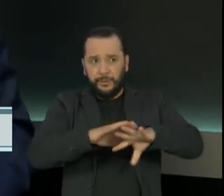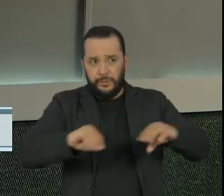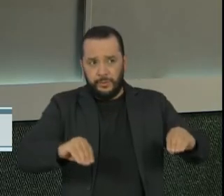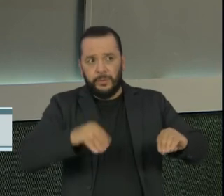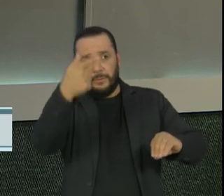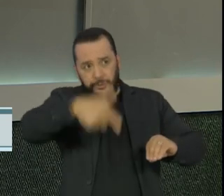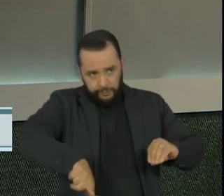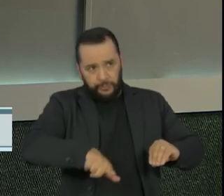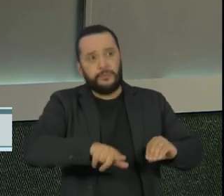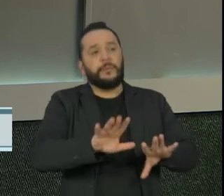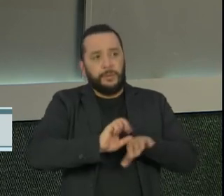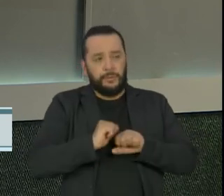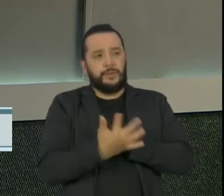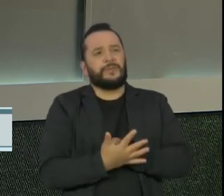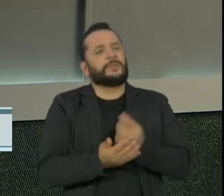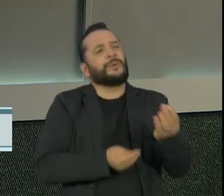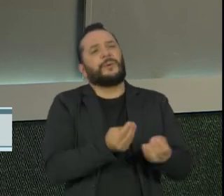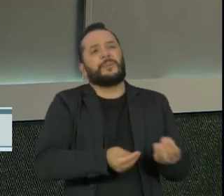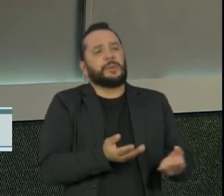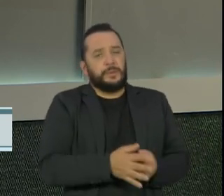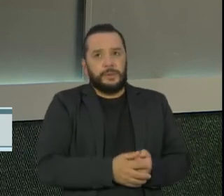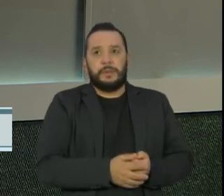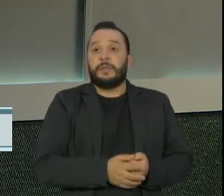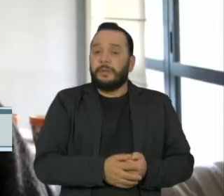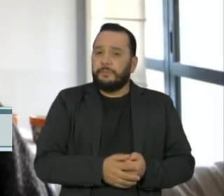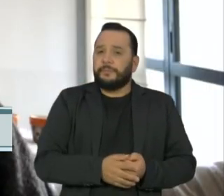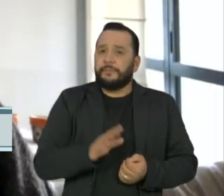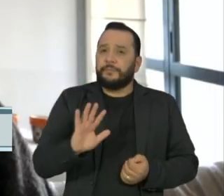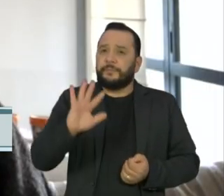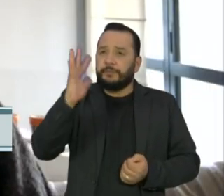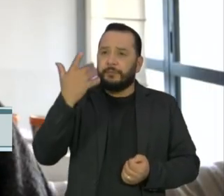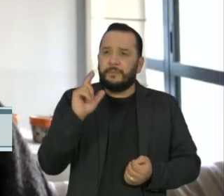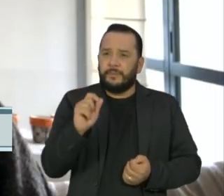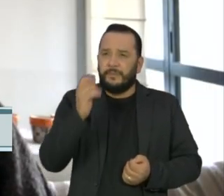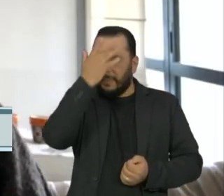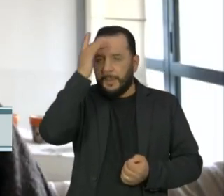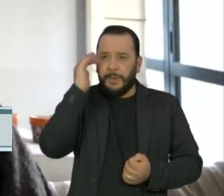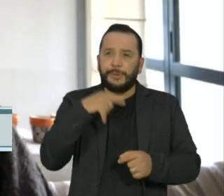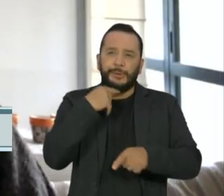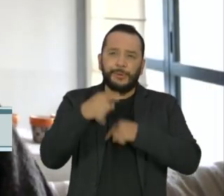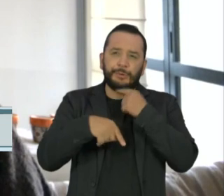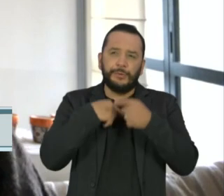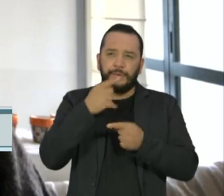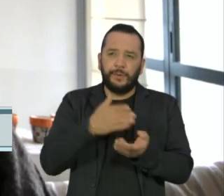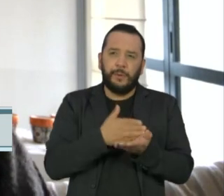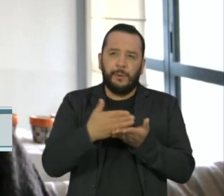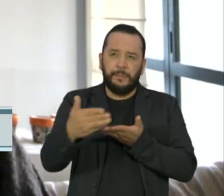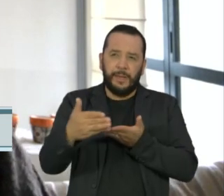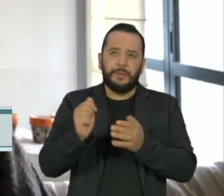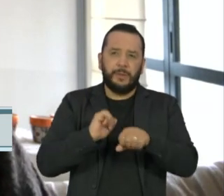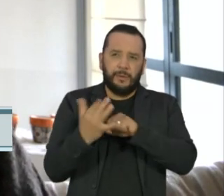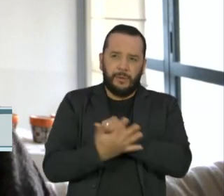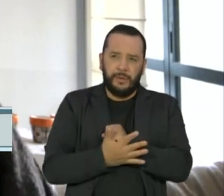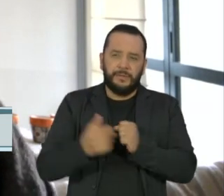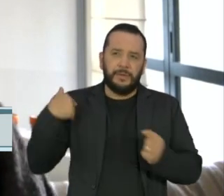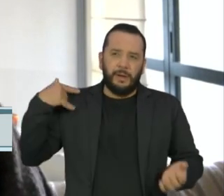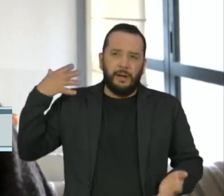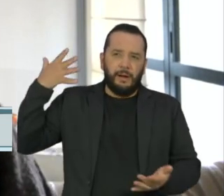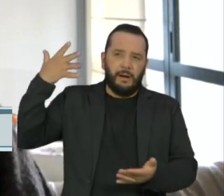isso? O que acontece é o seguinte, existe sempre uma dúvida desde o início do enfrentamento dessa